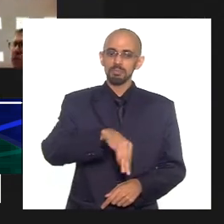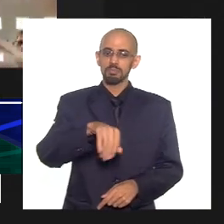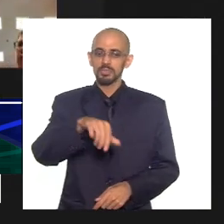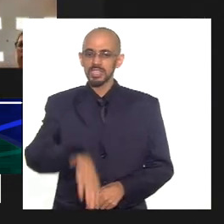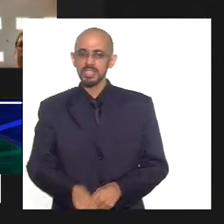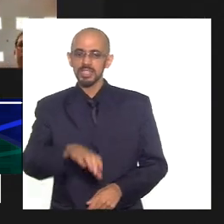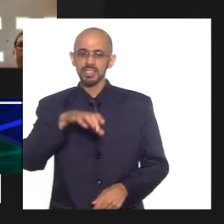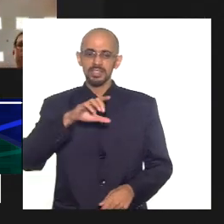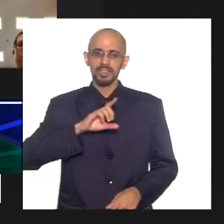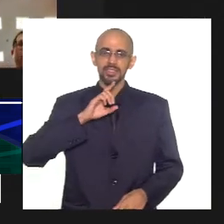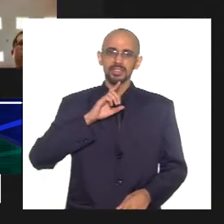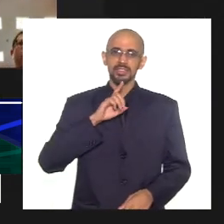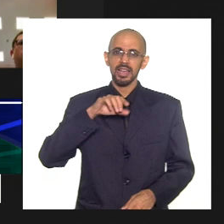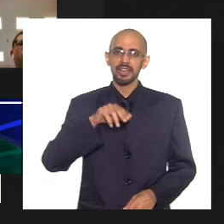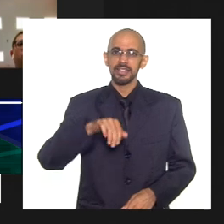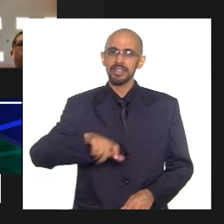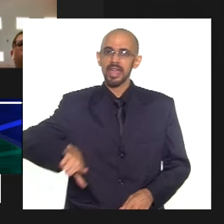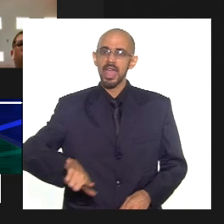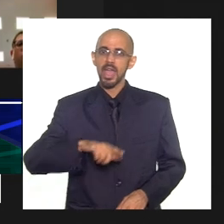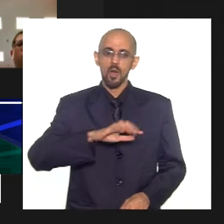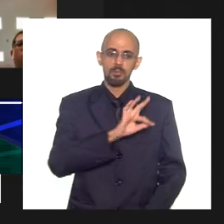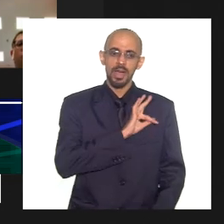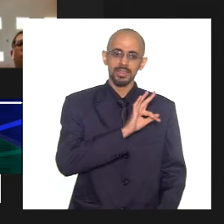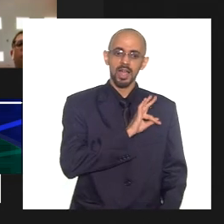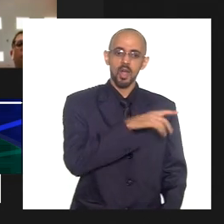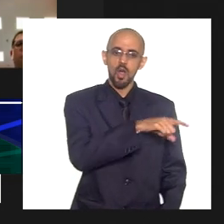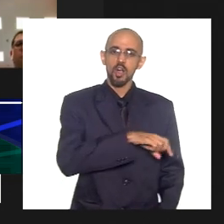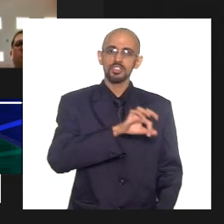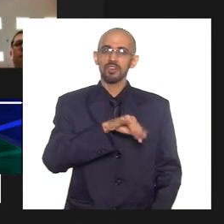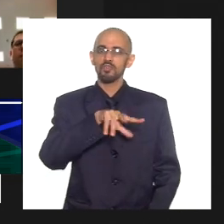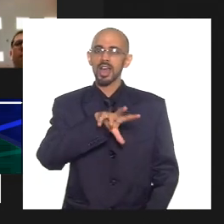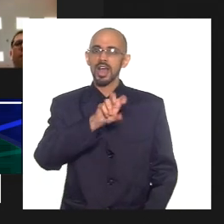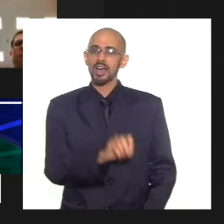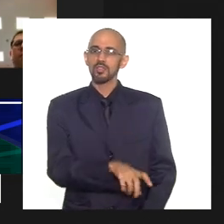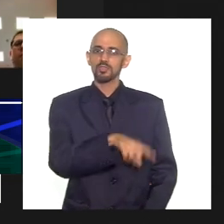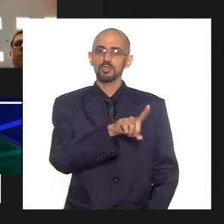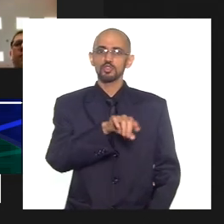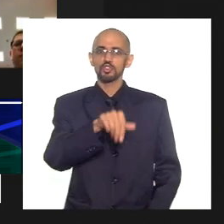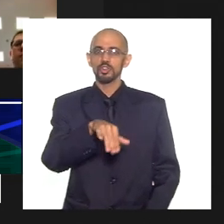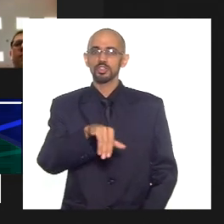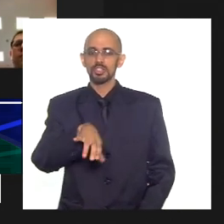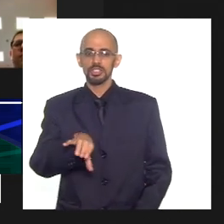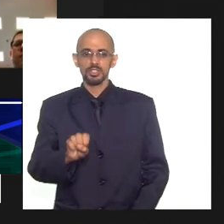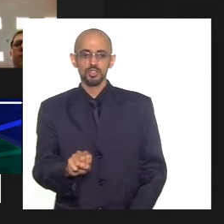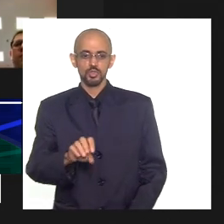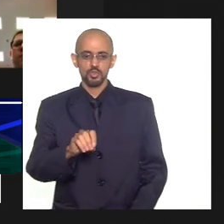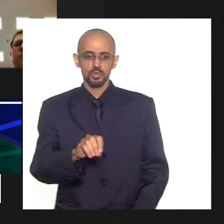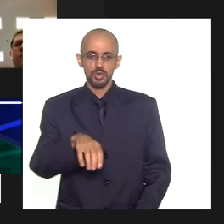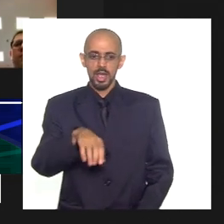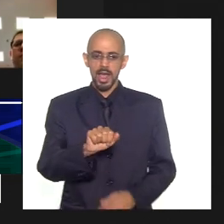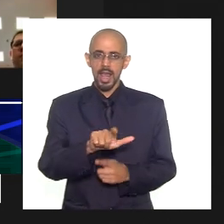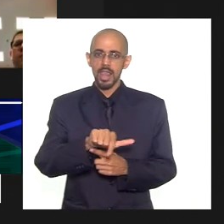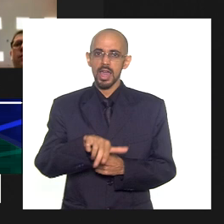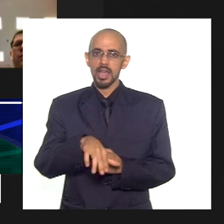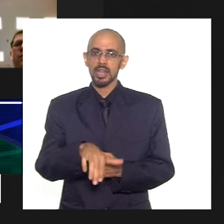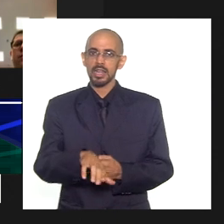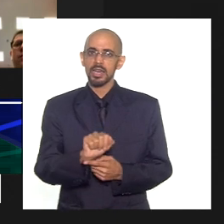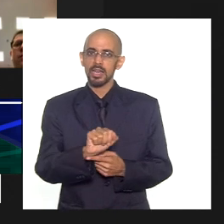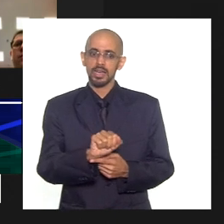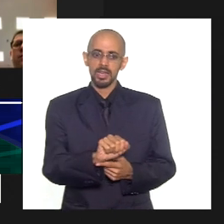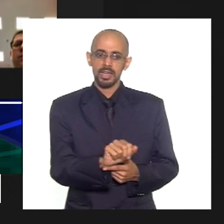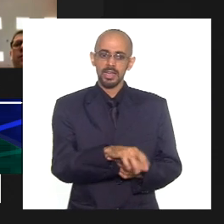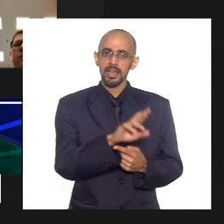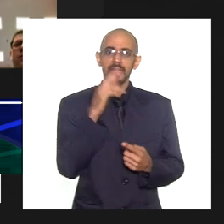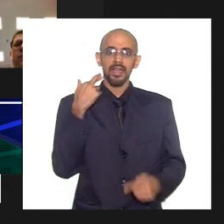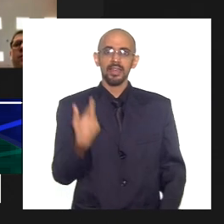Daniel, deputada Marta Rocha, Flávio, Dionísio, Alana. Boa tarde, presidente.